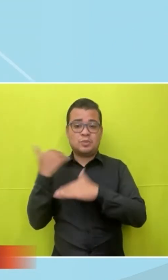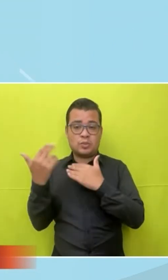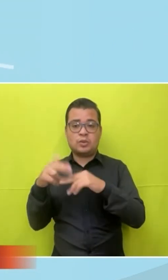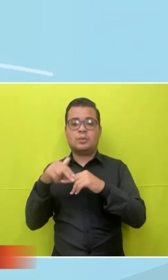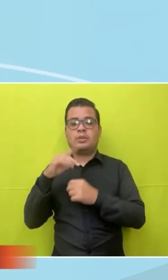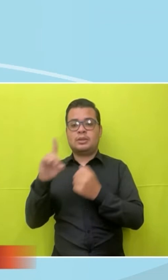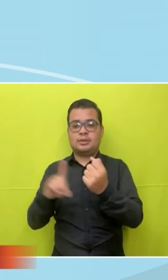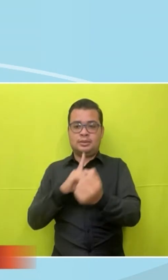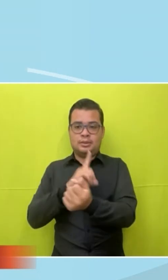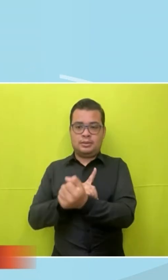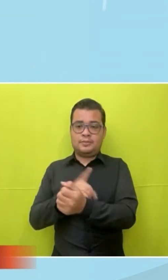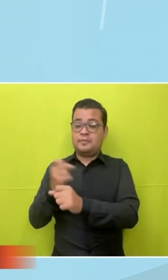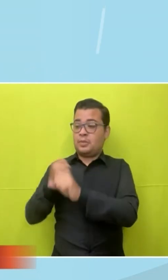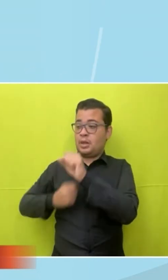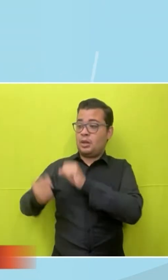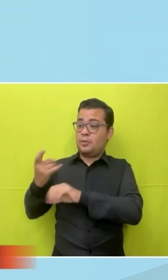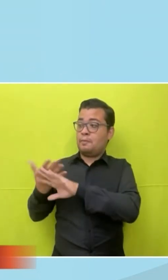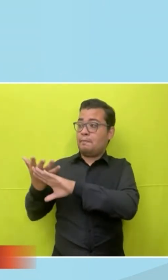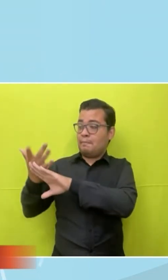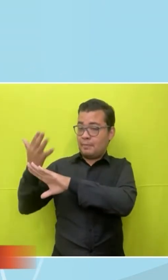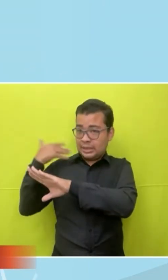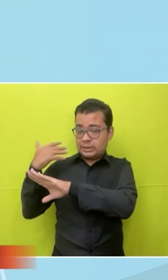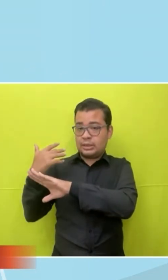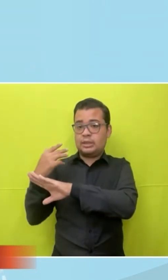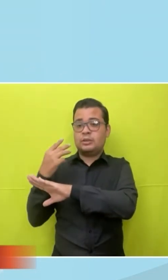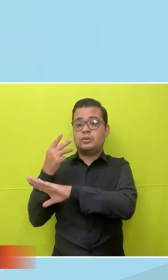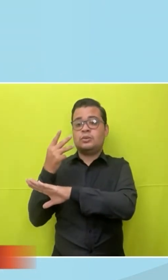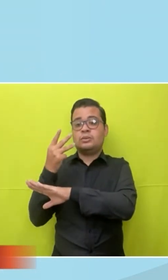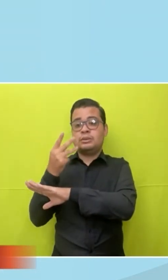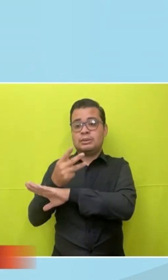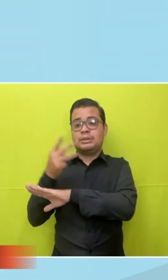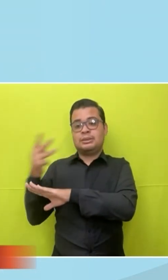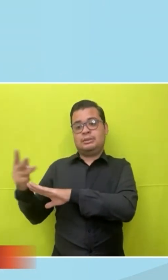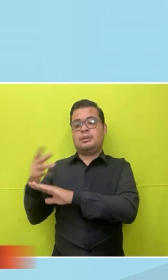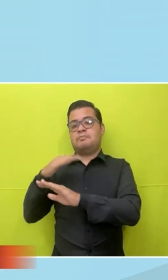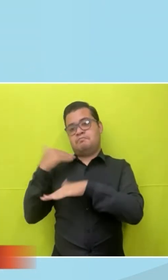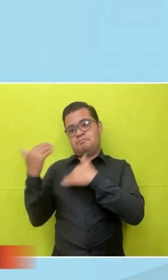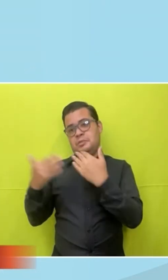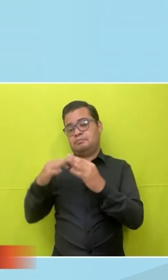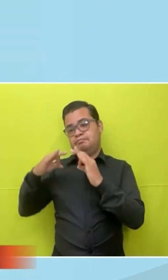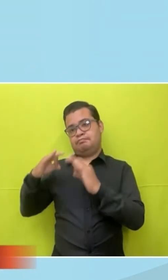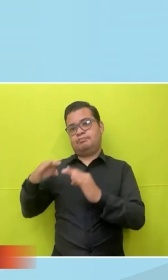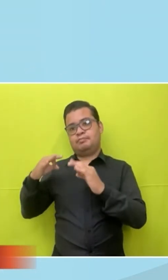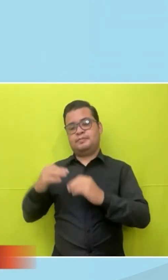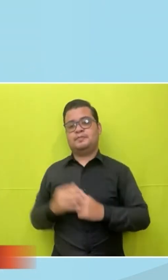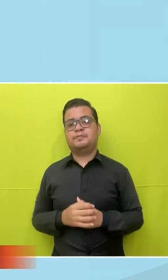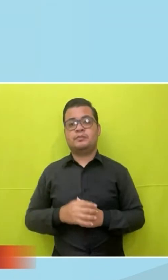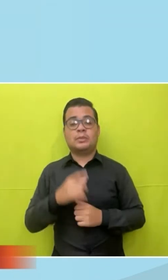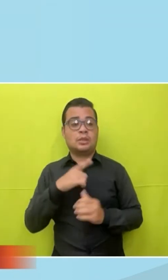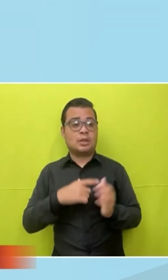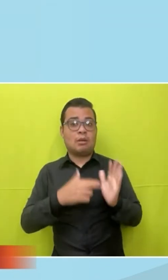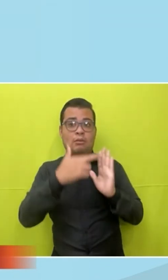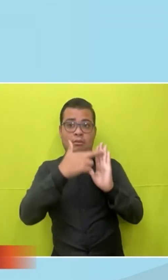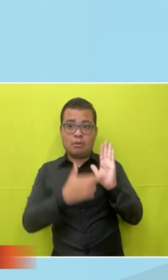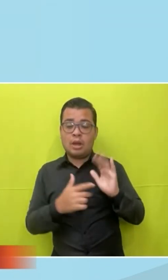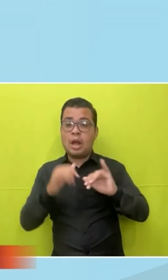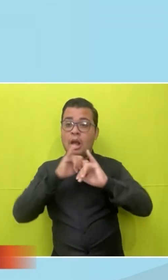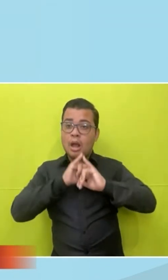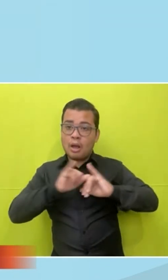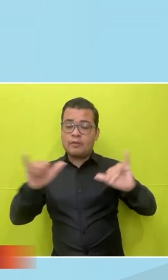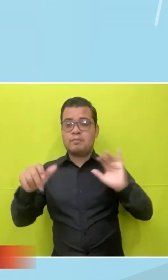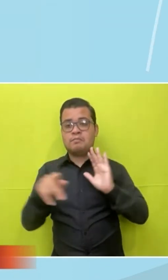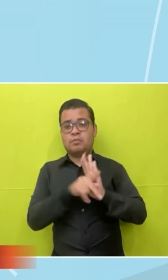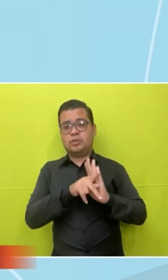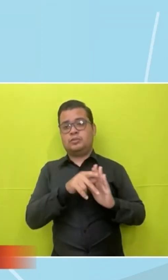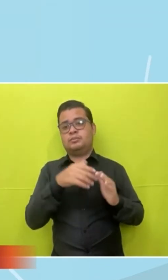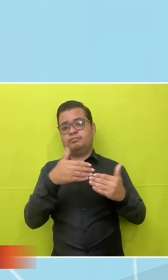foram 33 óbitos confirmados. O último boletim da Secretaria Estadual de Saúde indica que entre março